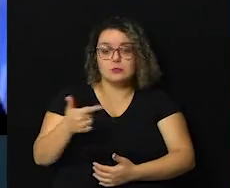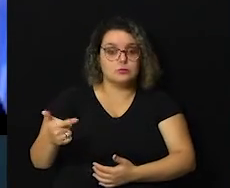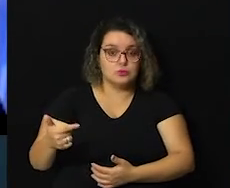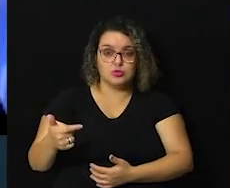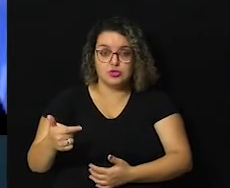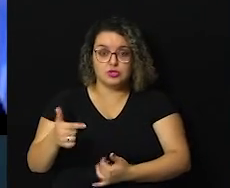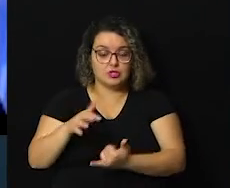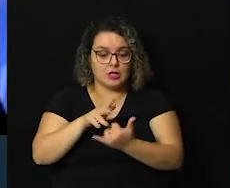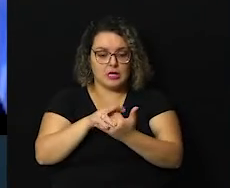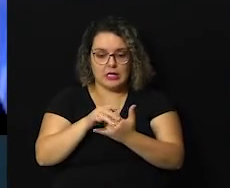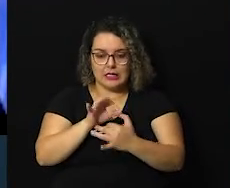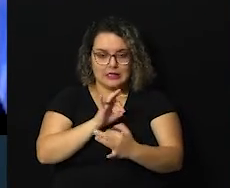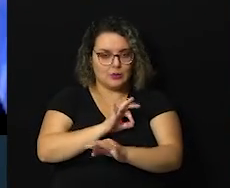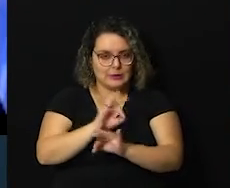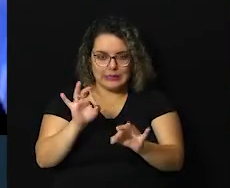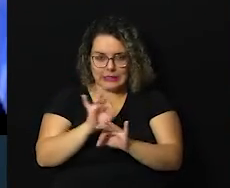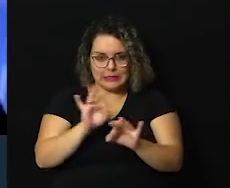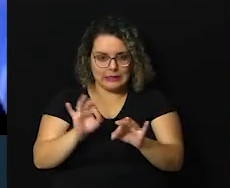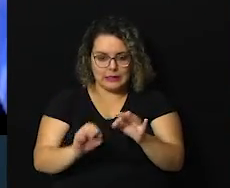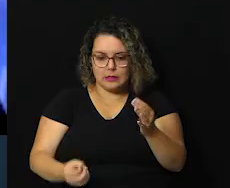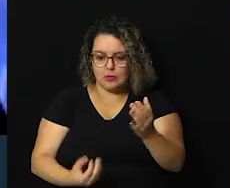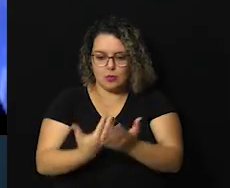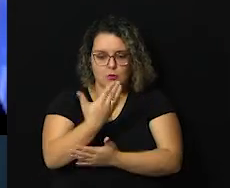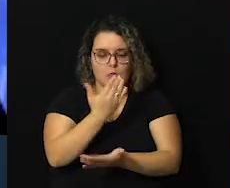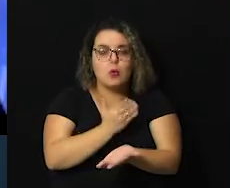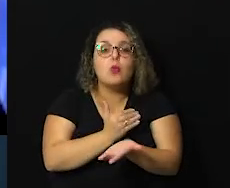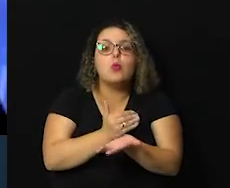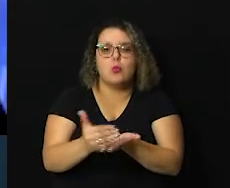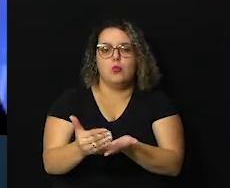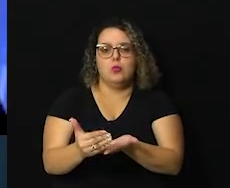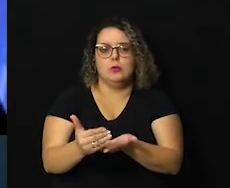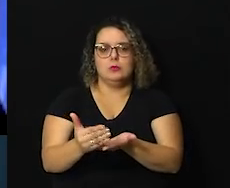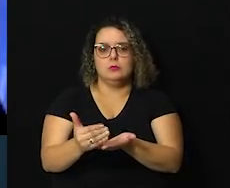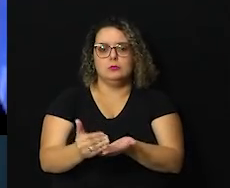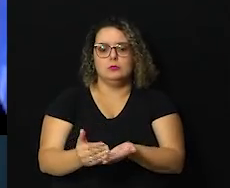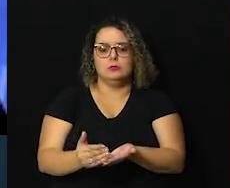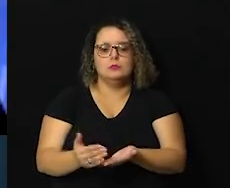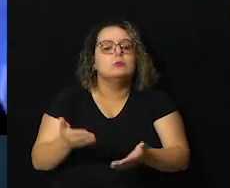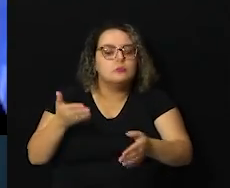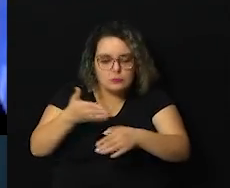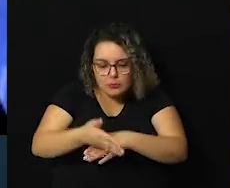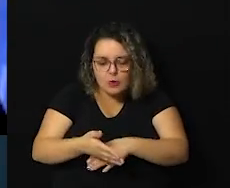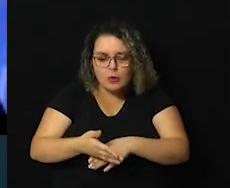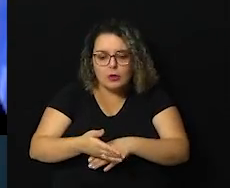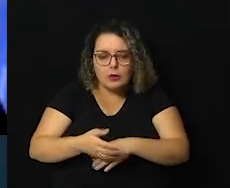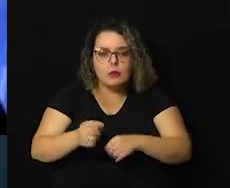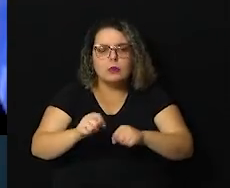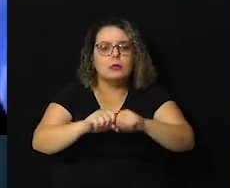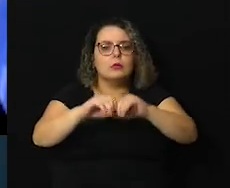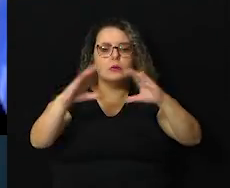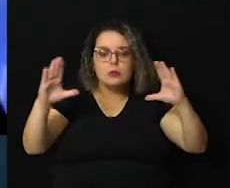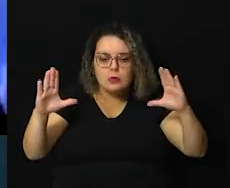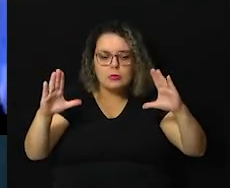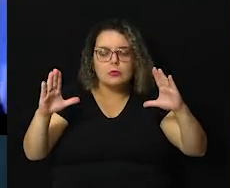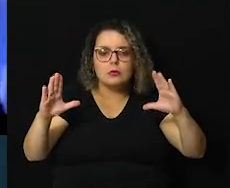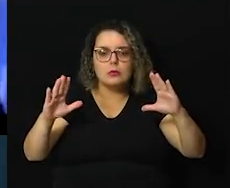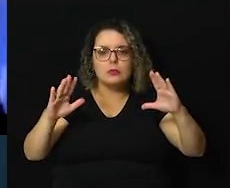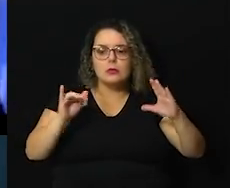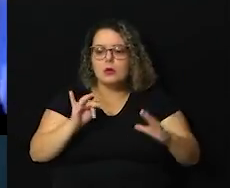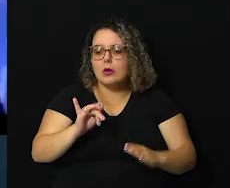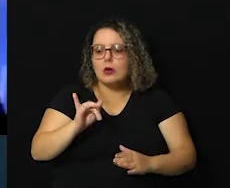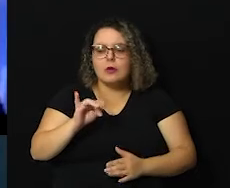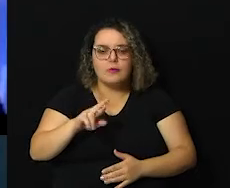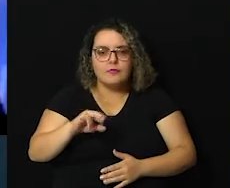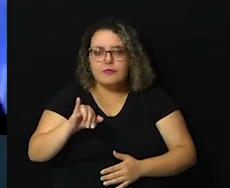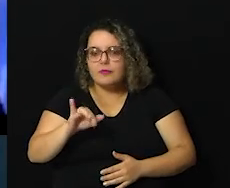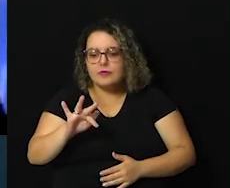gente não tinha nenhum canal e nenhuma 0 a gente criou do zero a gente entrou lá e falou assim Liga grandes